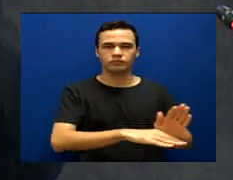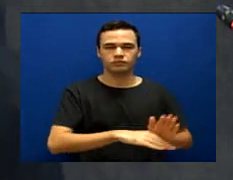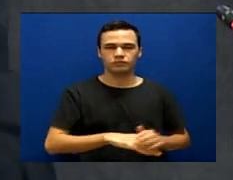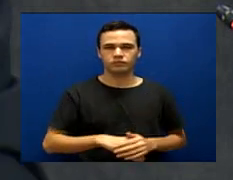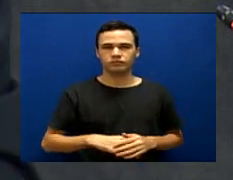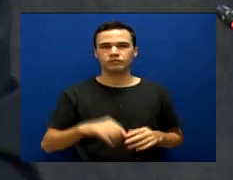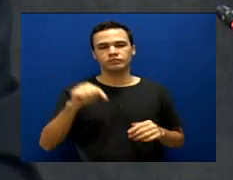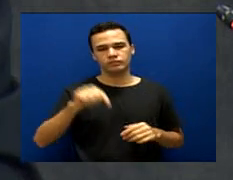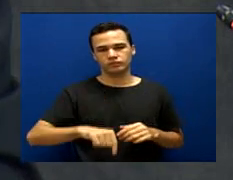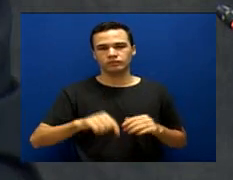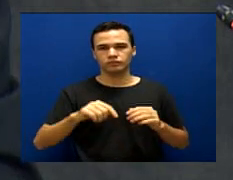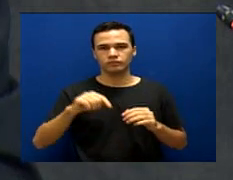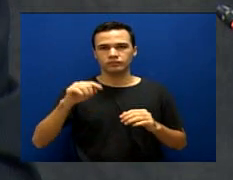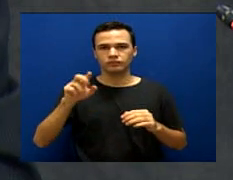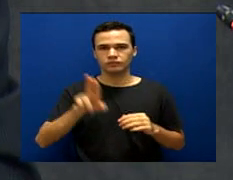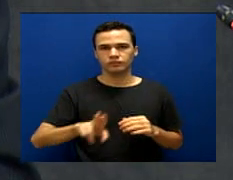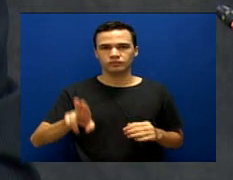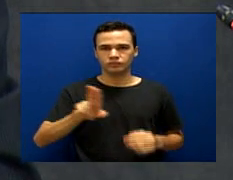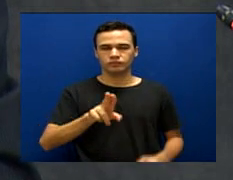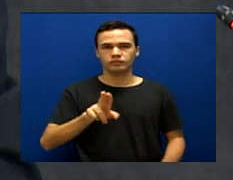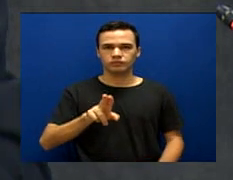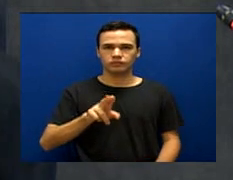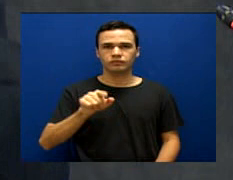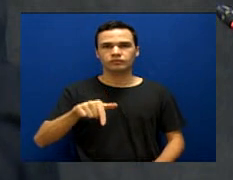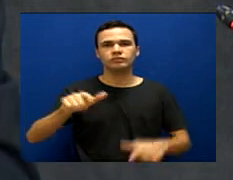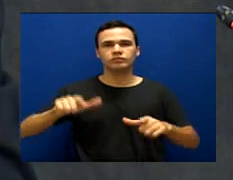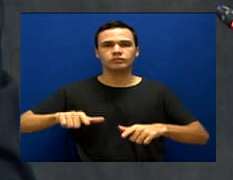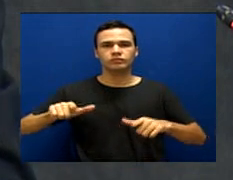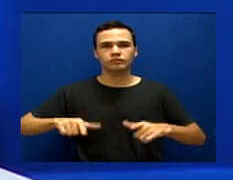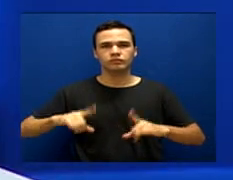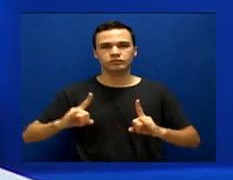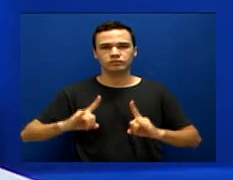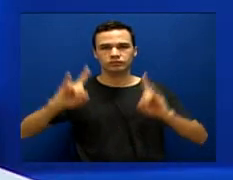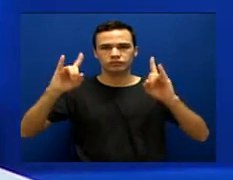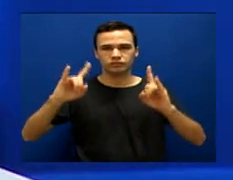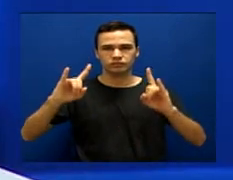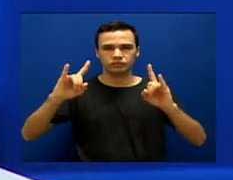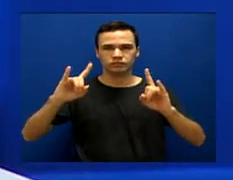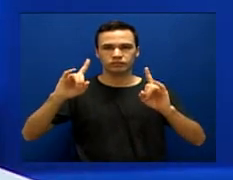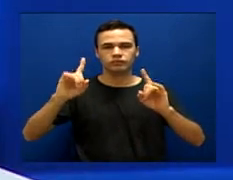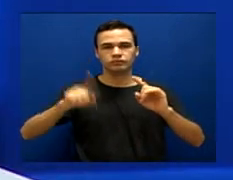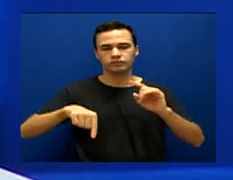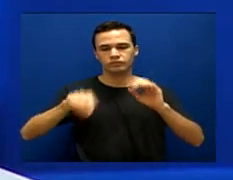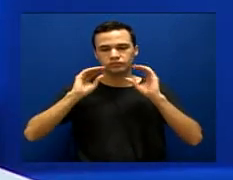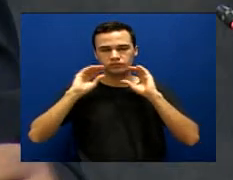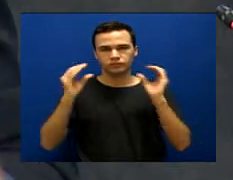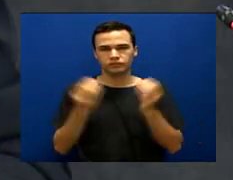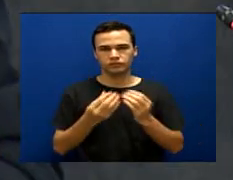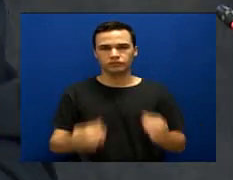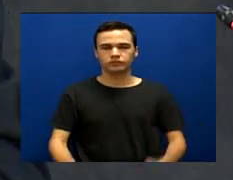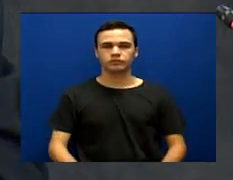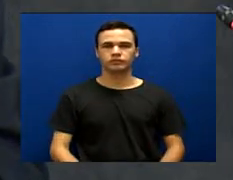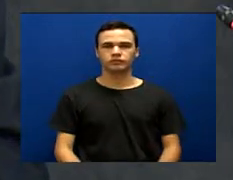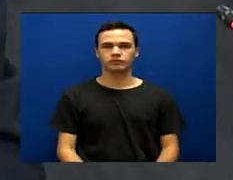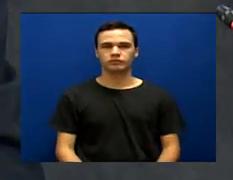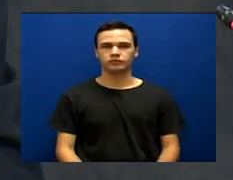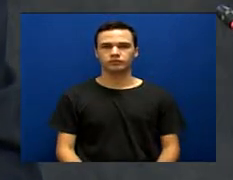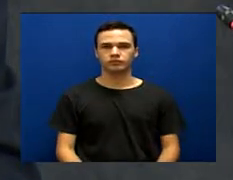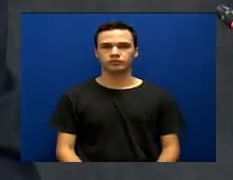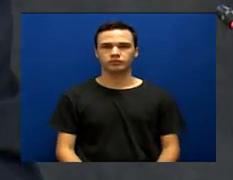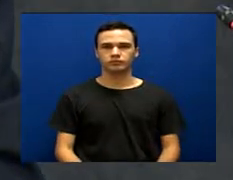dos animais aqui, usando como espaço físico e de apoio à Câmara Municipal de Sorocaba.